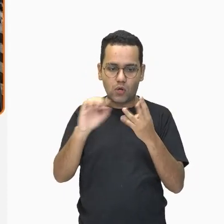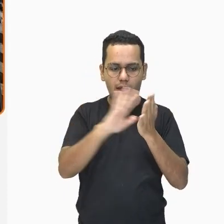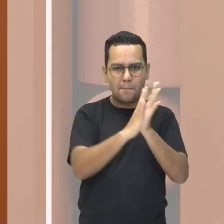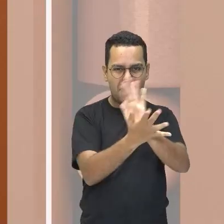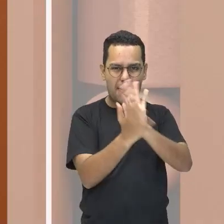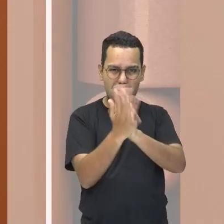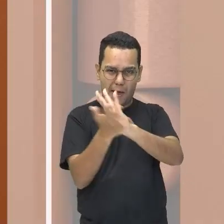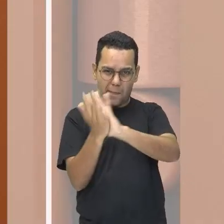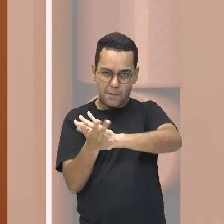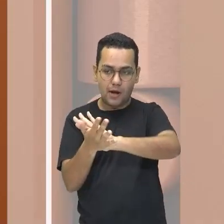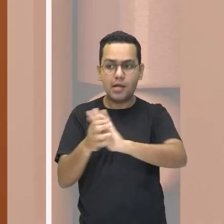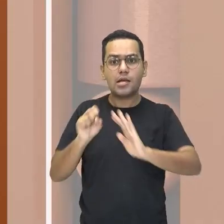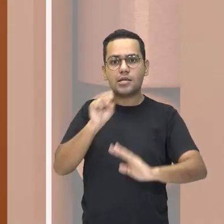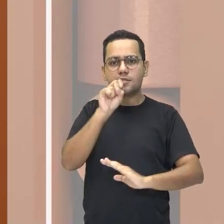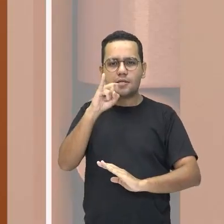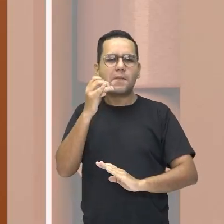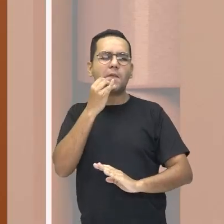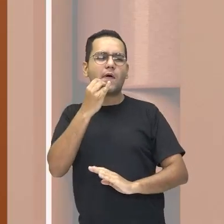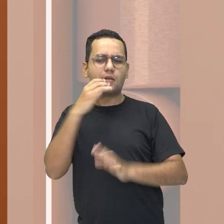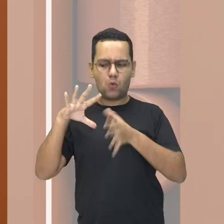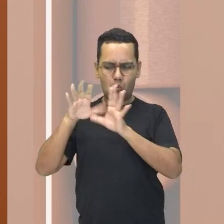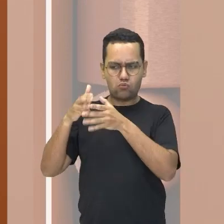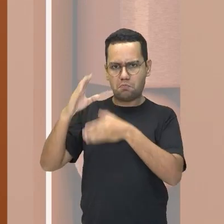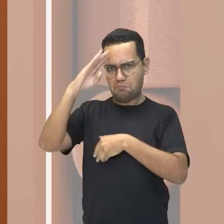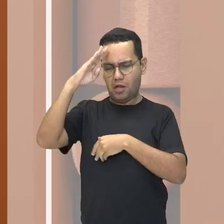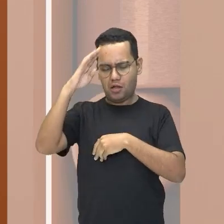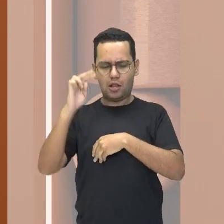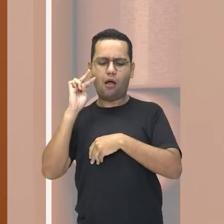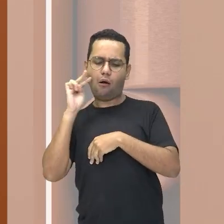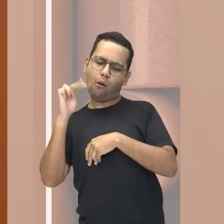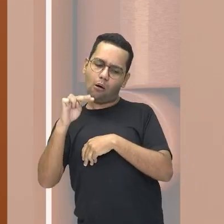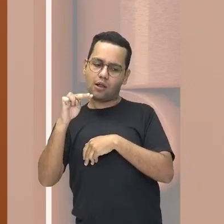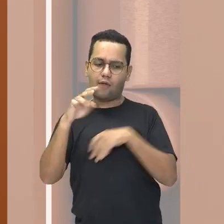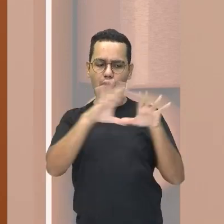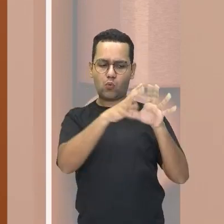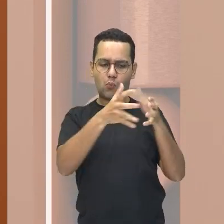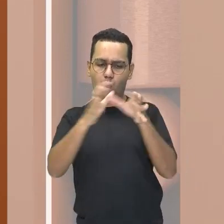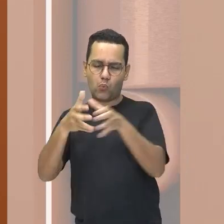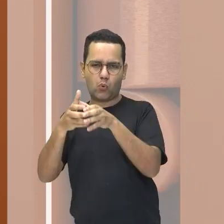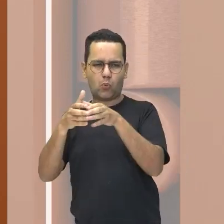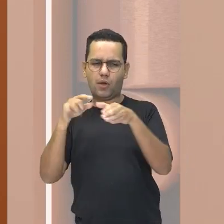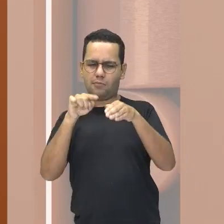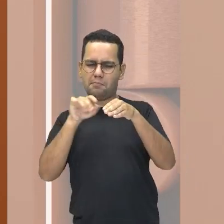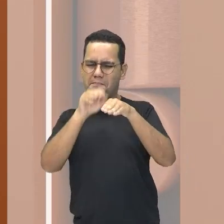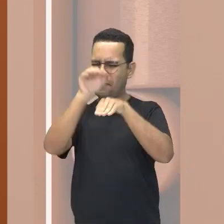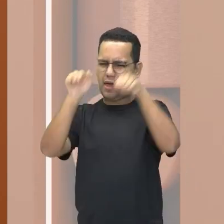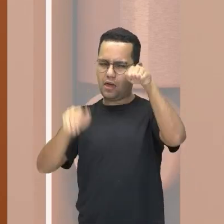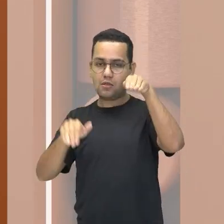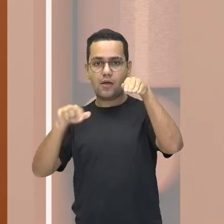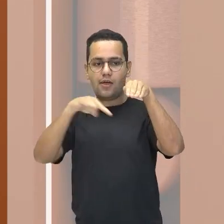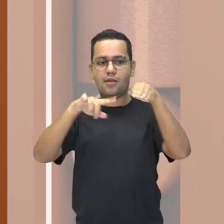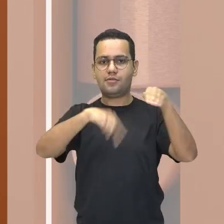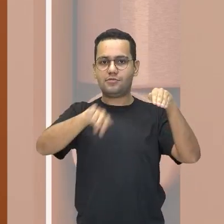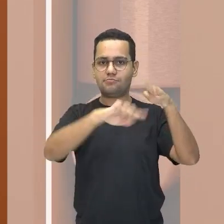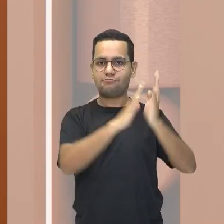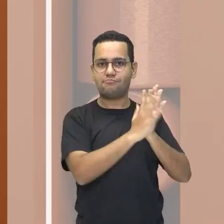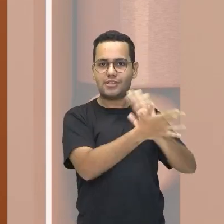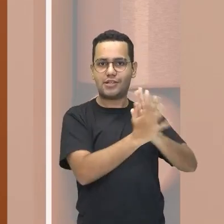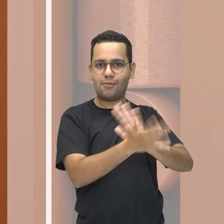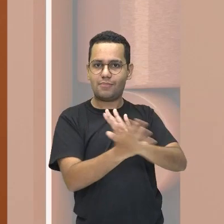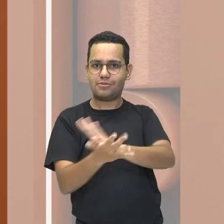eram exterminados. E também tinha a questão do poderio econômico, que grande parte dos judeus tinha naquele momento,